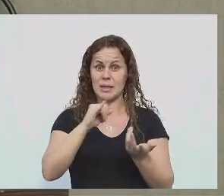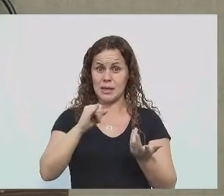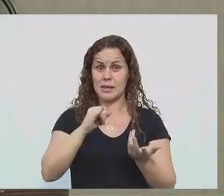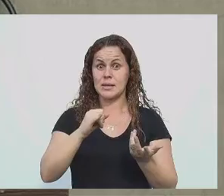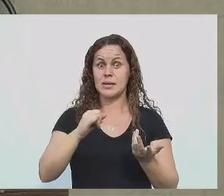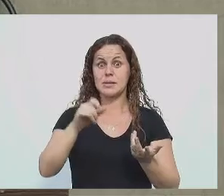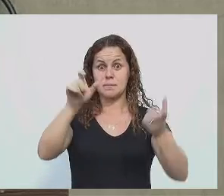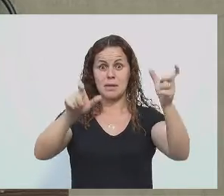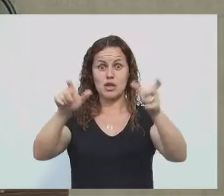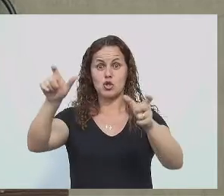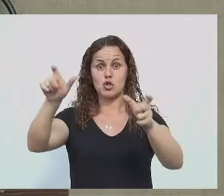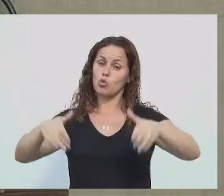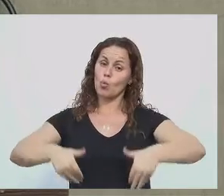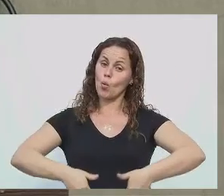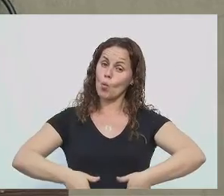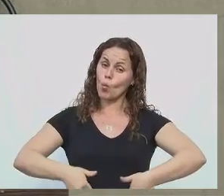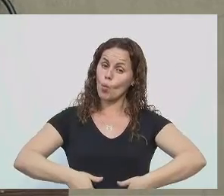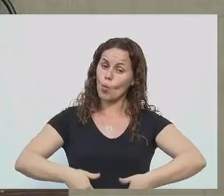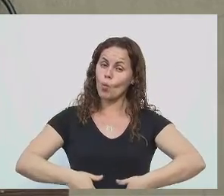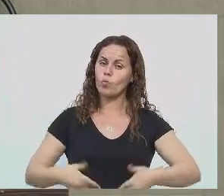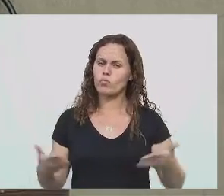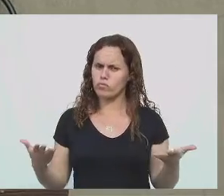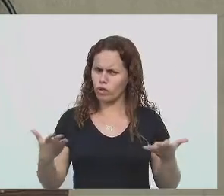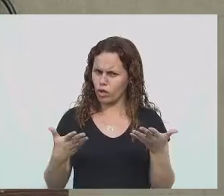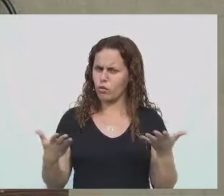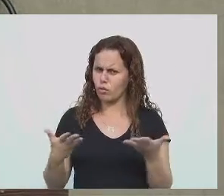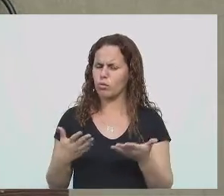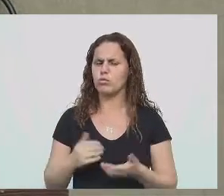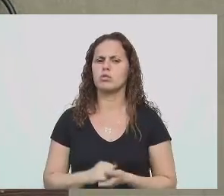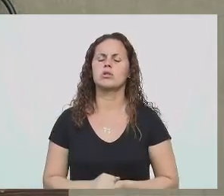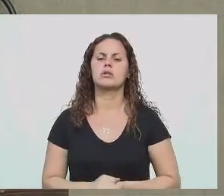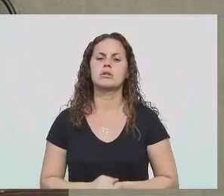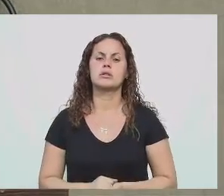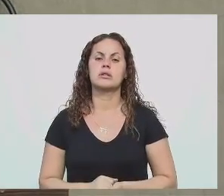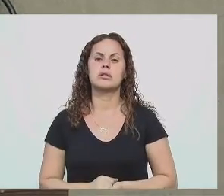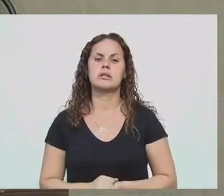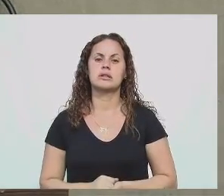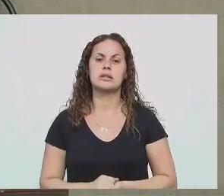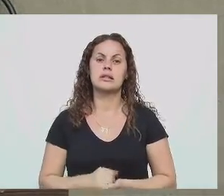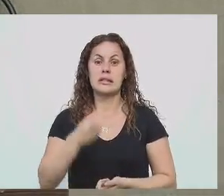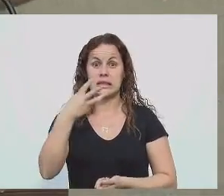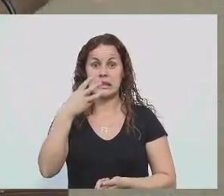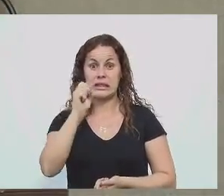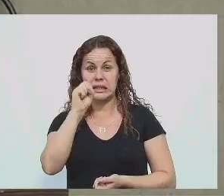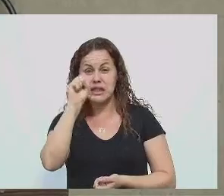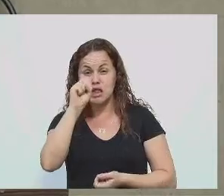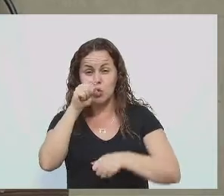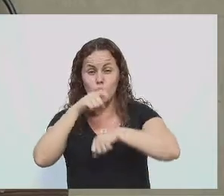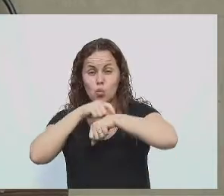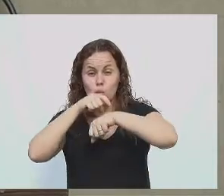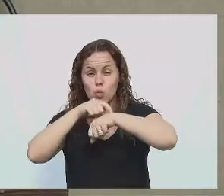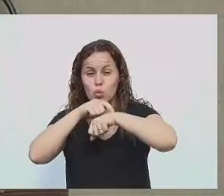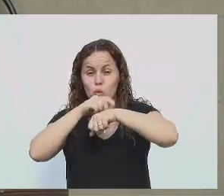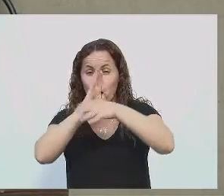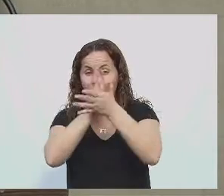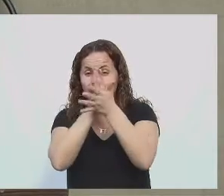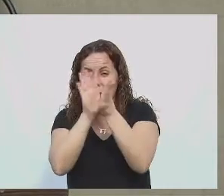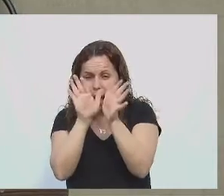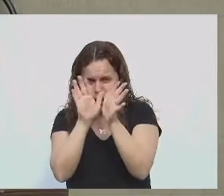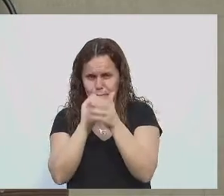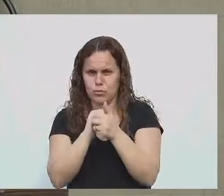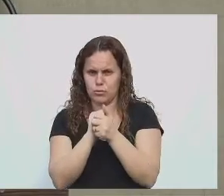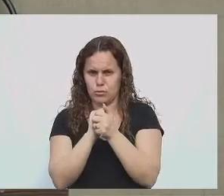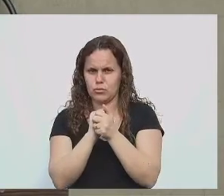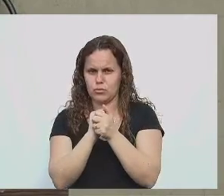hoje. Entendeu? Senhor presidente, deixa eu concluir. Mas 30 segundos eu encerro, eu fecho. 30 segundos eu